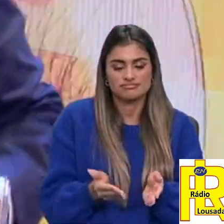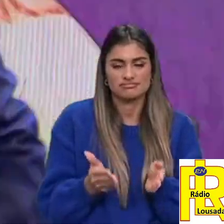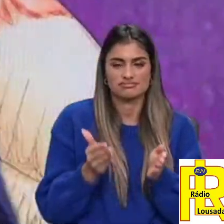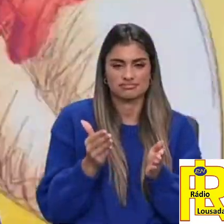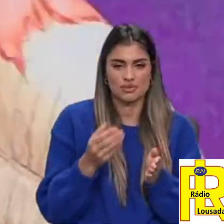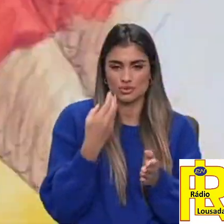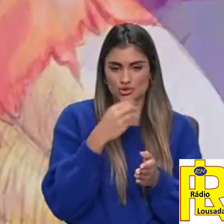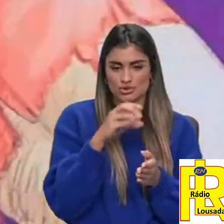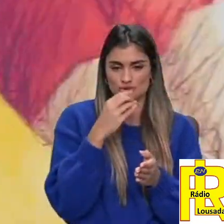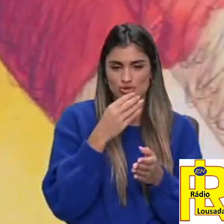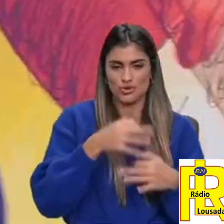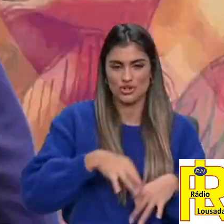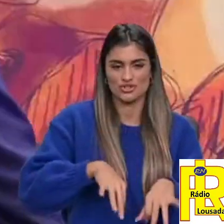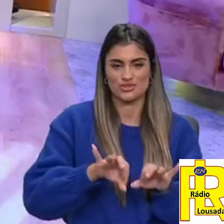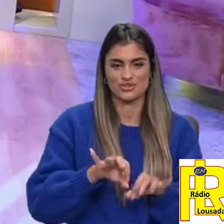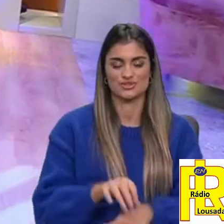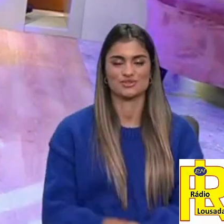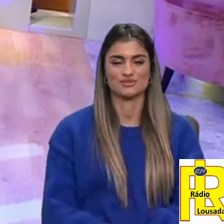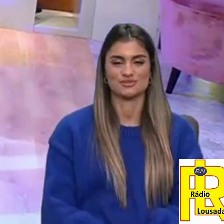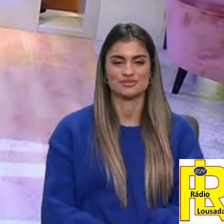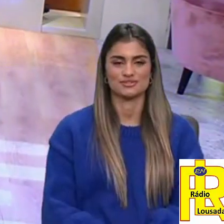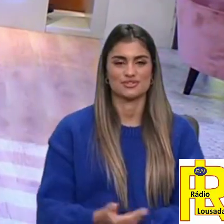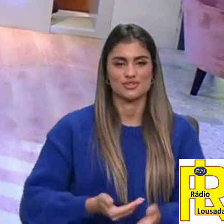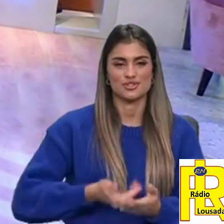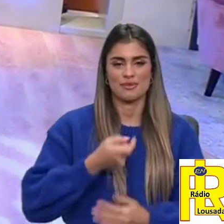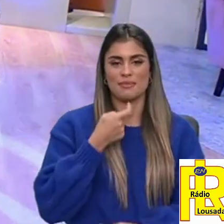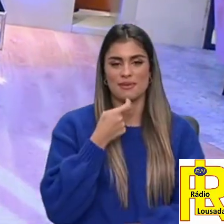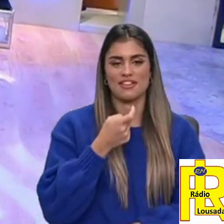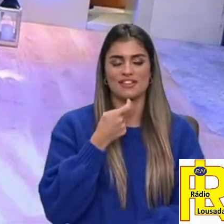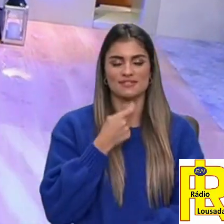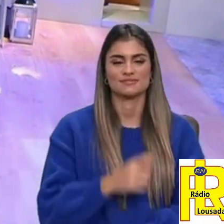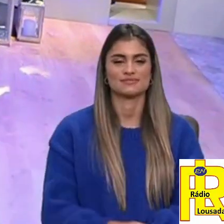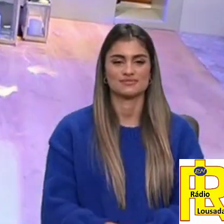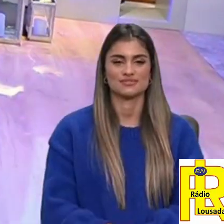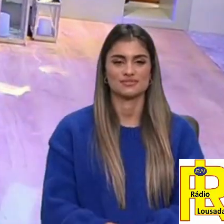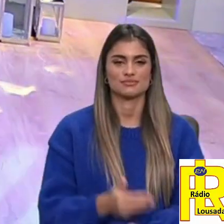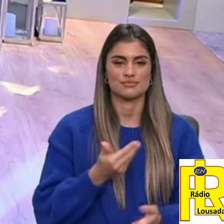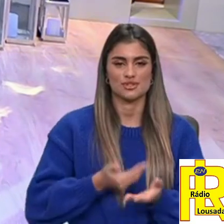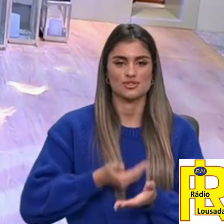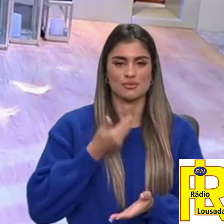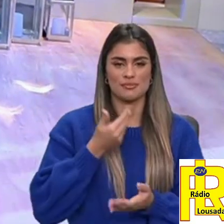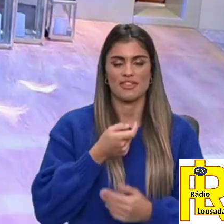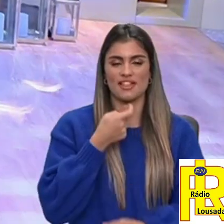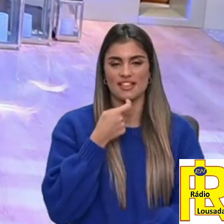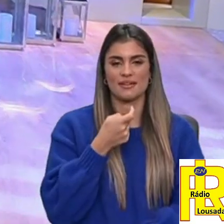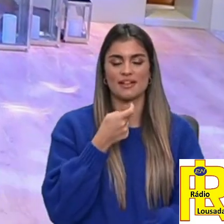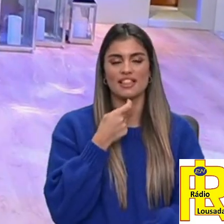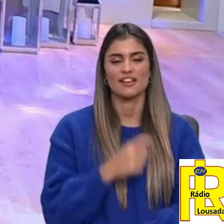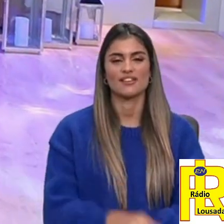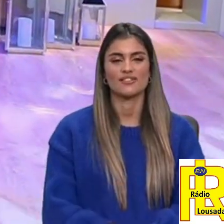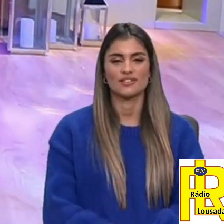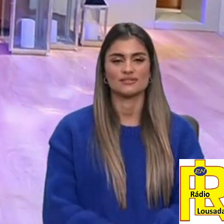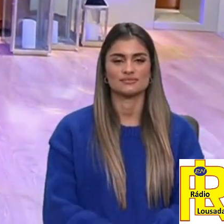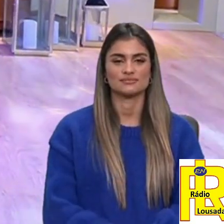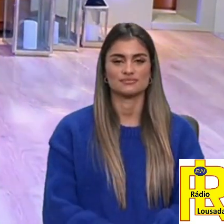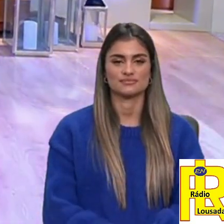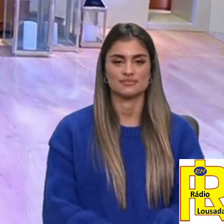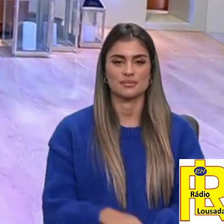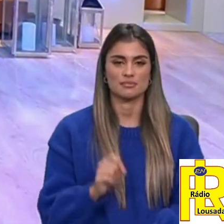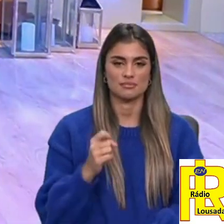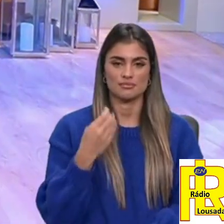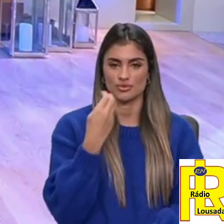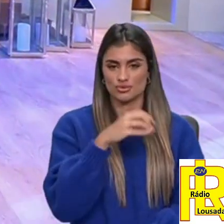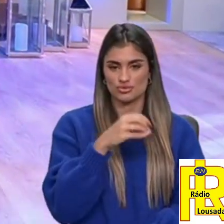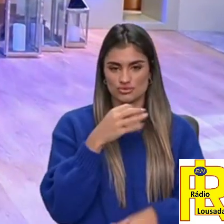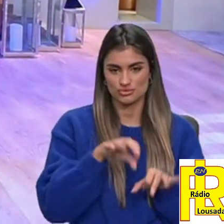chouriço. Sopa de pedra, oh, oh, sopa de pedra, oh, oh. A primeira ao tocinho, então